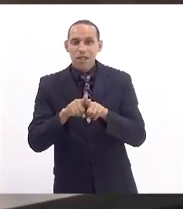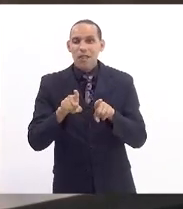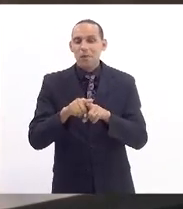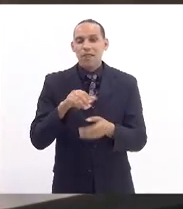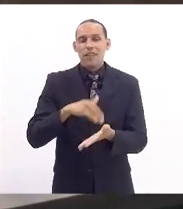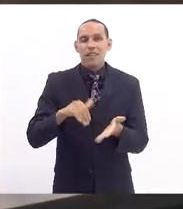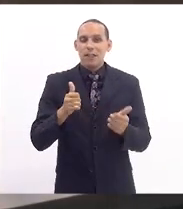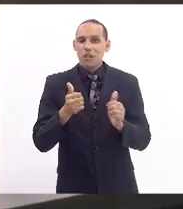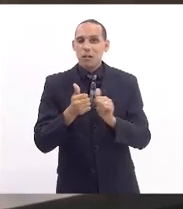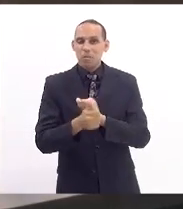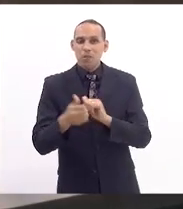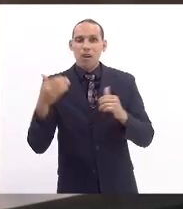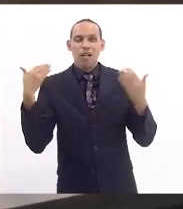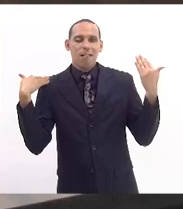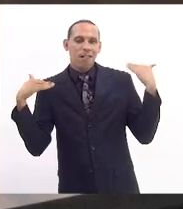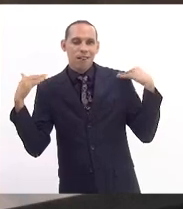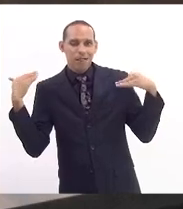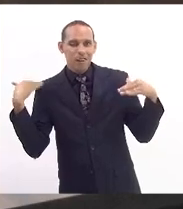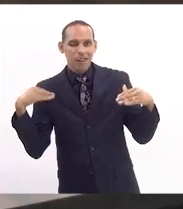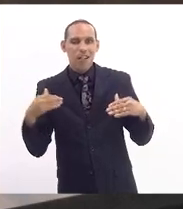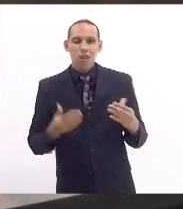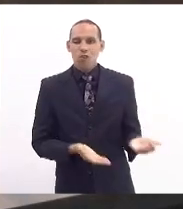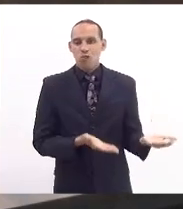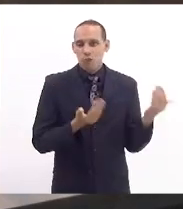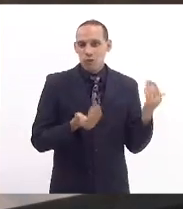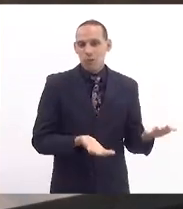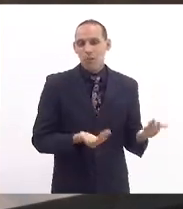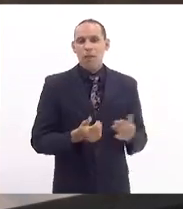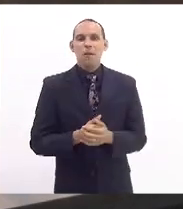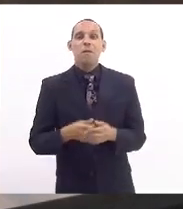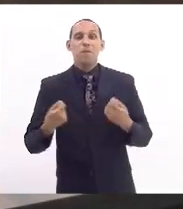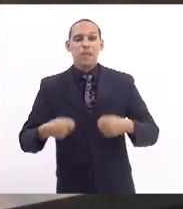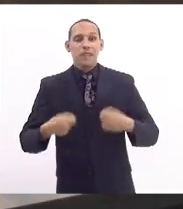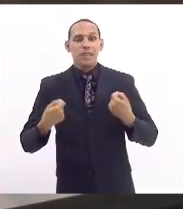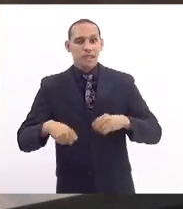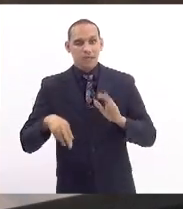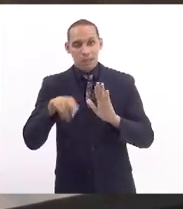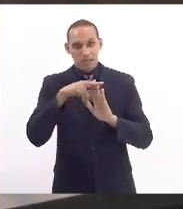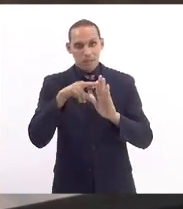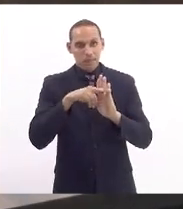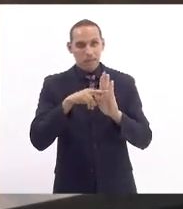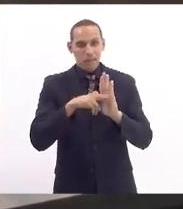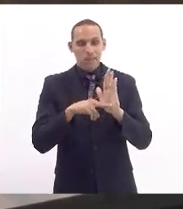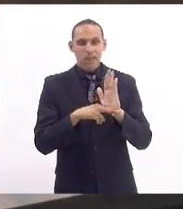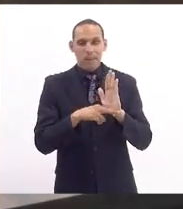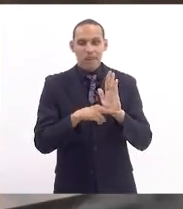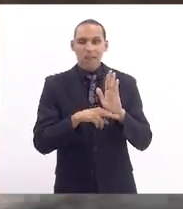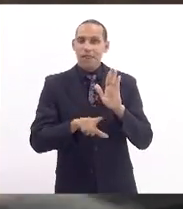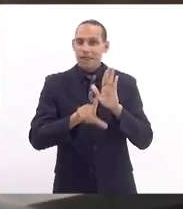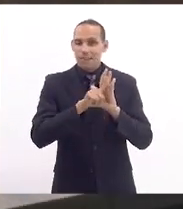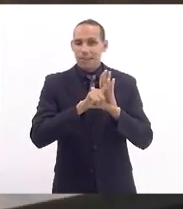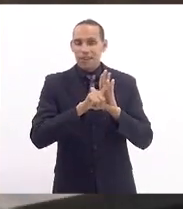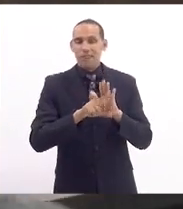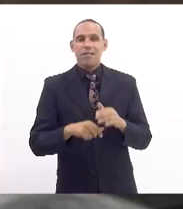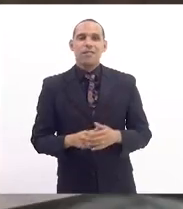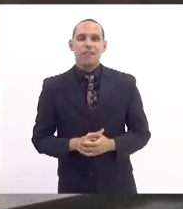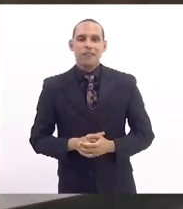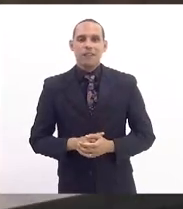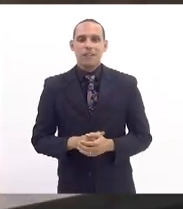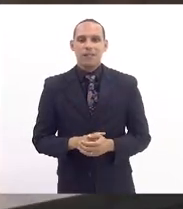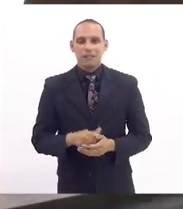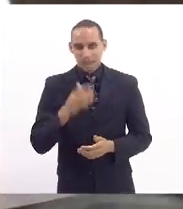esporte lazer e Juventude deverá regulamentar esta lei